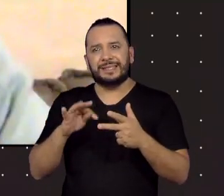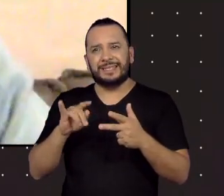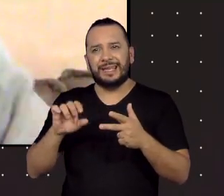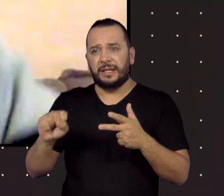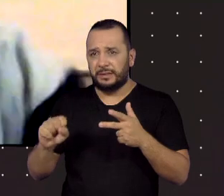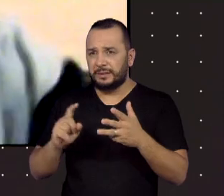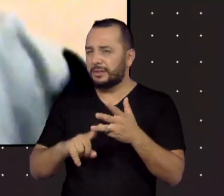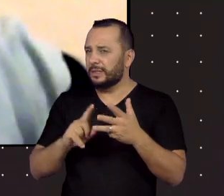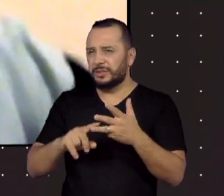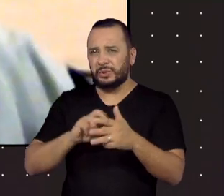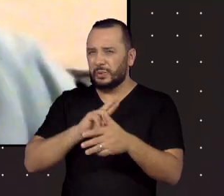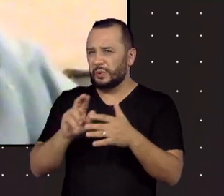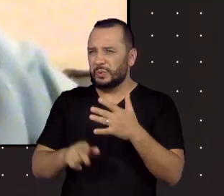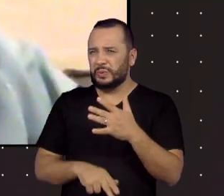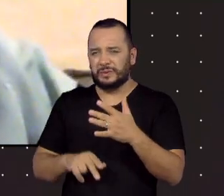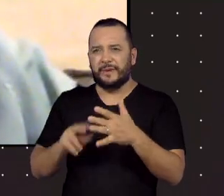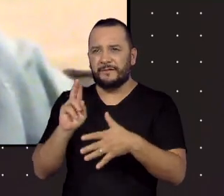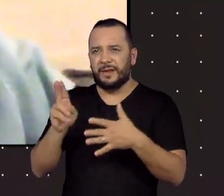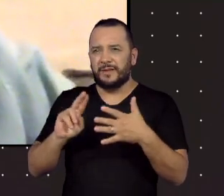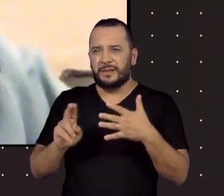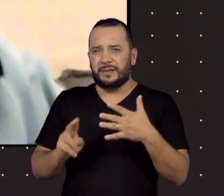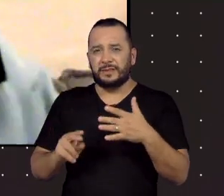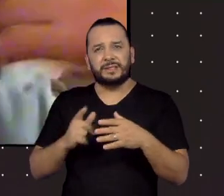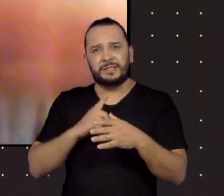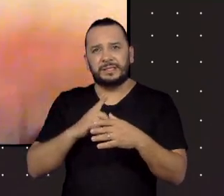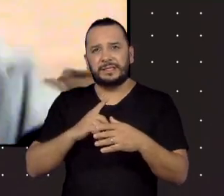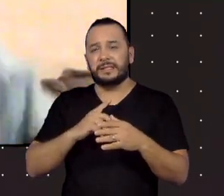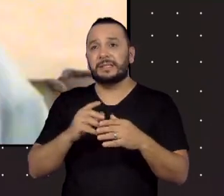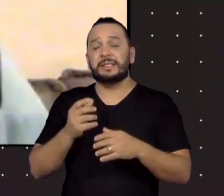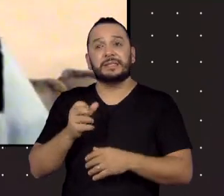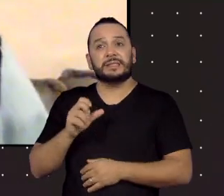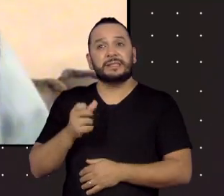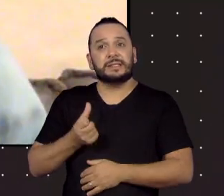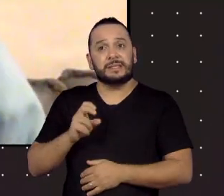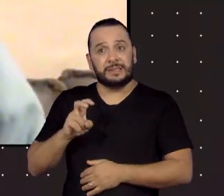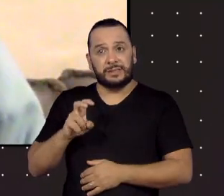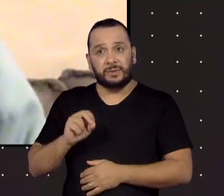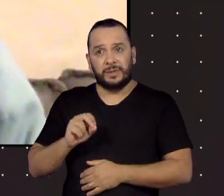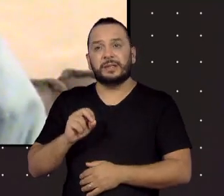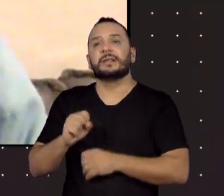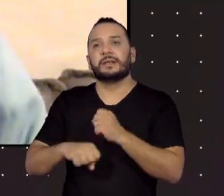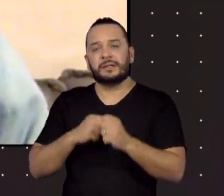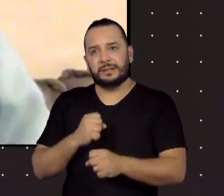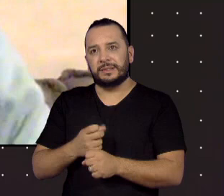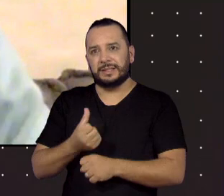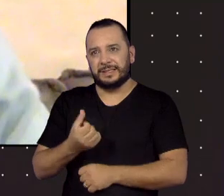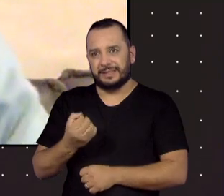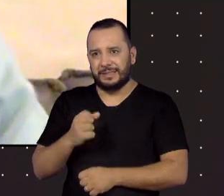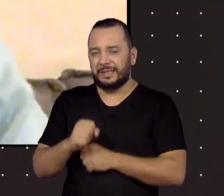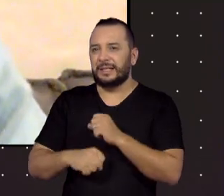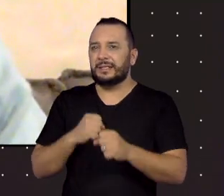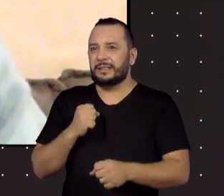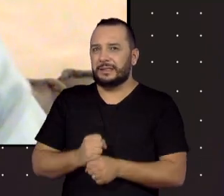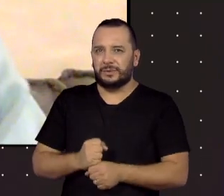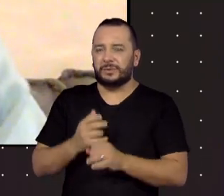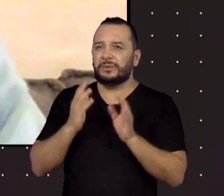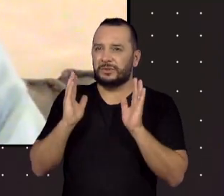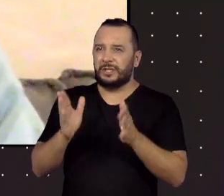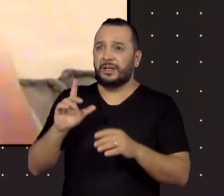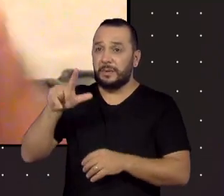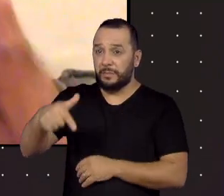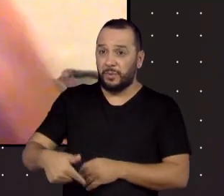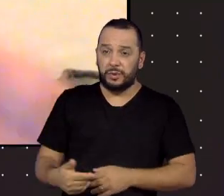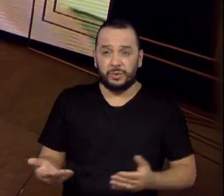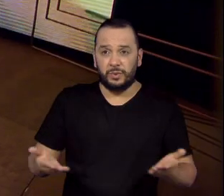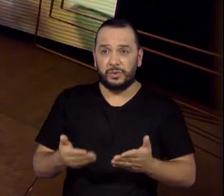você tinha tudo que depois, 50, 60 anos depois, é a normalidade hoje. E que o Fellini colocou na tela a tal ponto